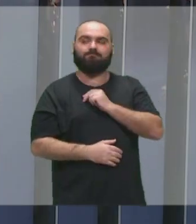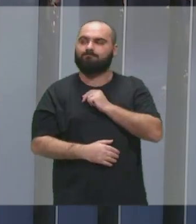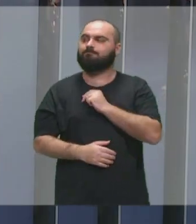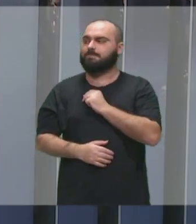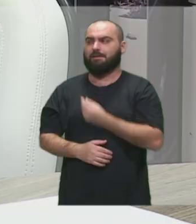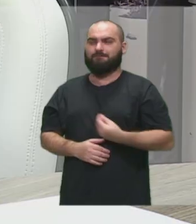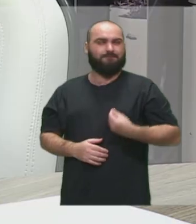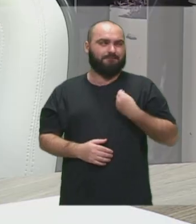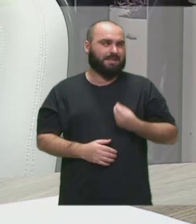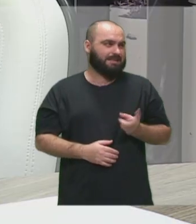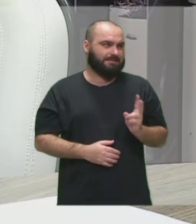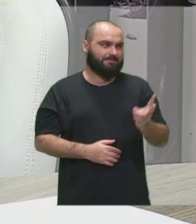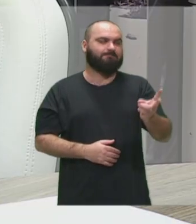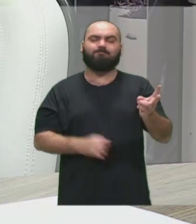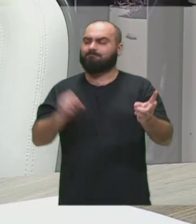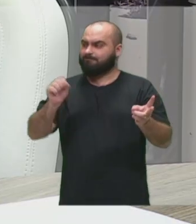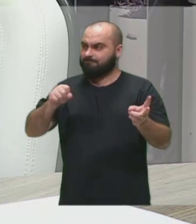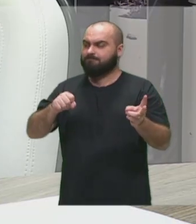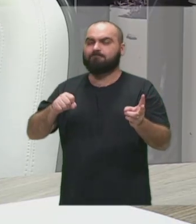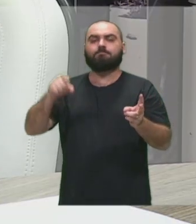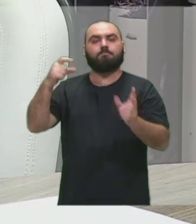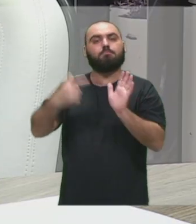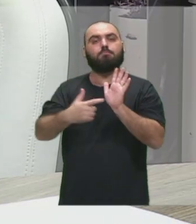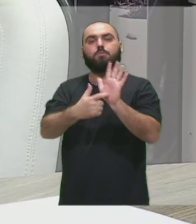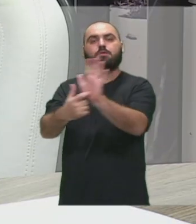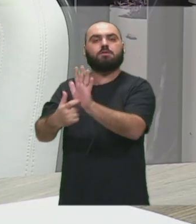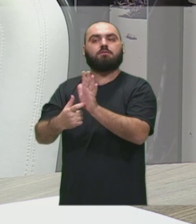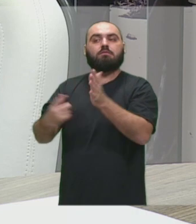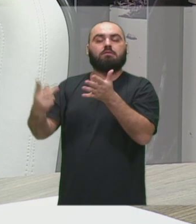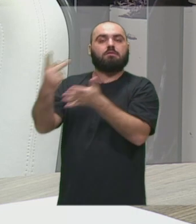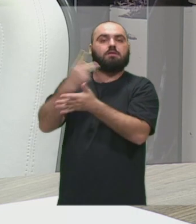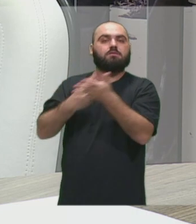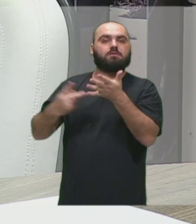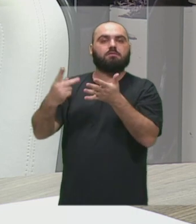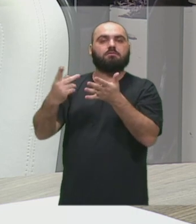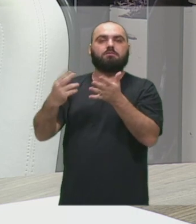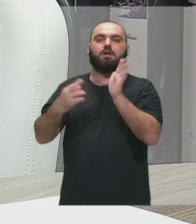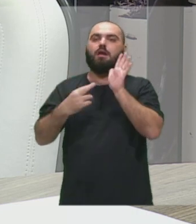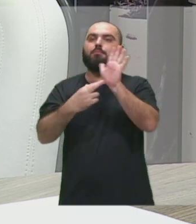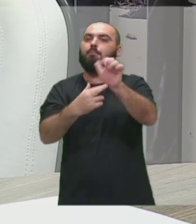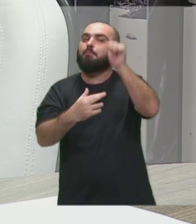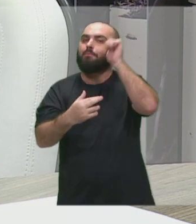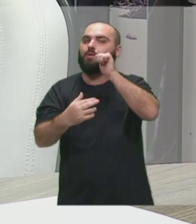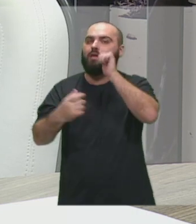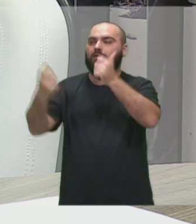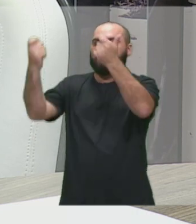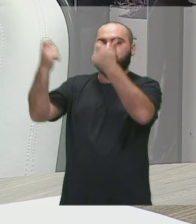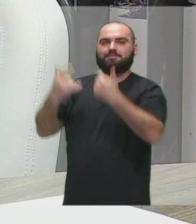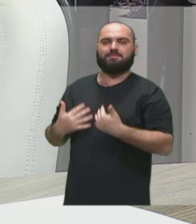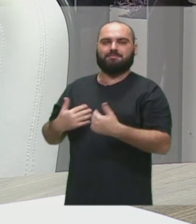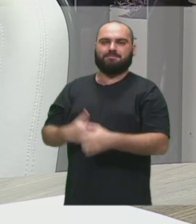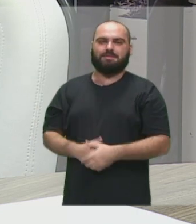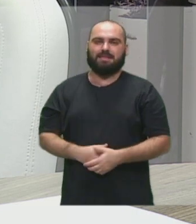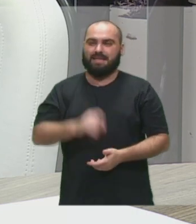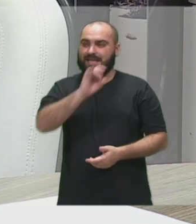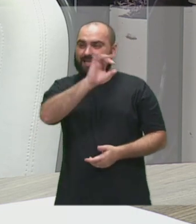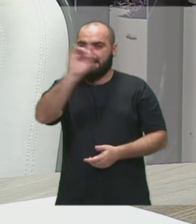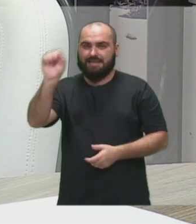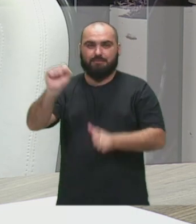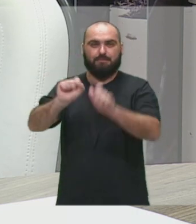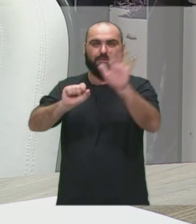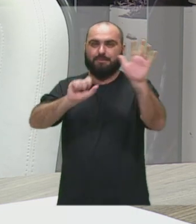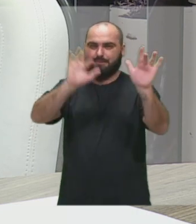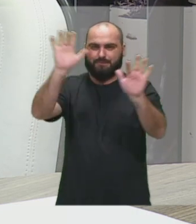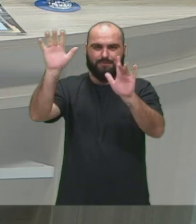vida toda, né? Nessa obra eu retratei a história dessa mulher. E aí cada mão dessa obra é o relato de